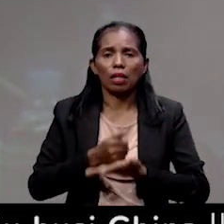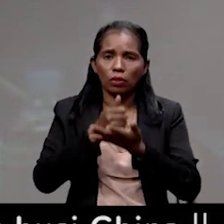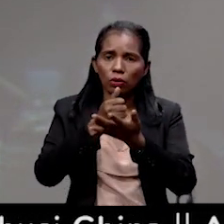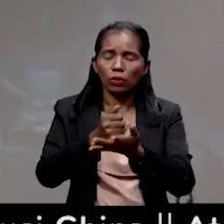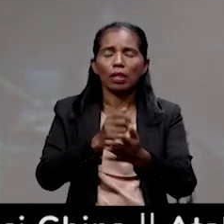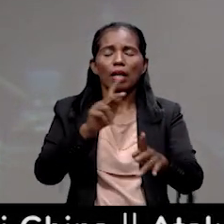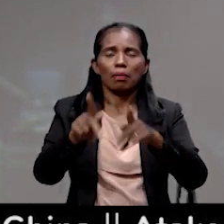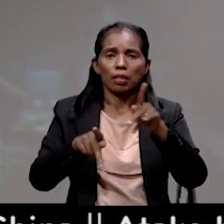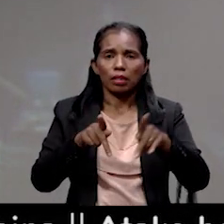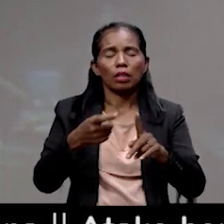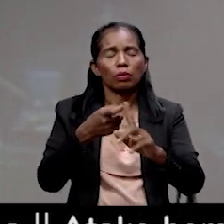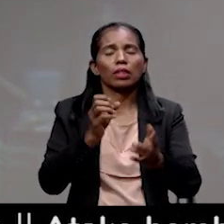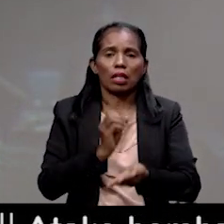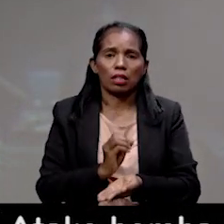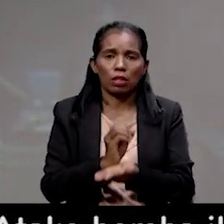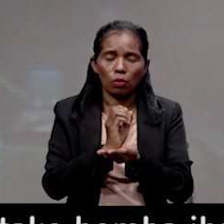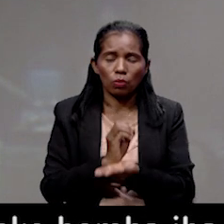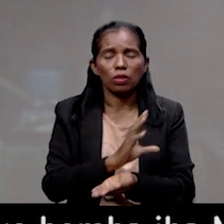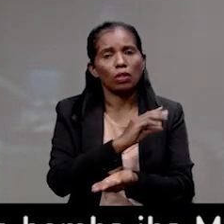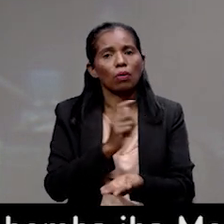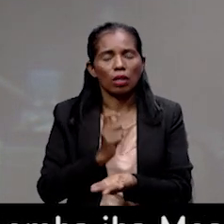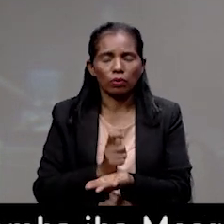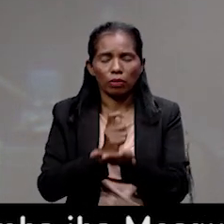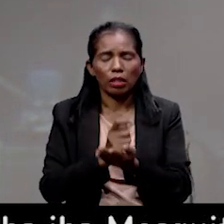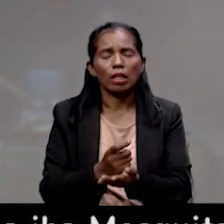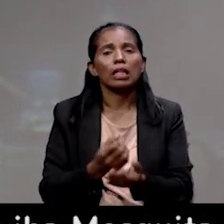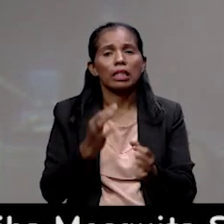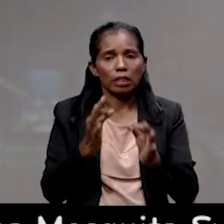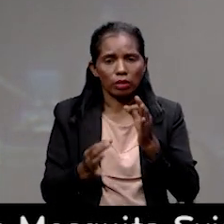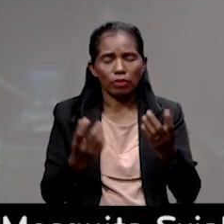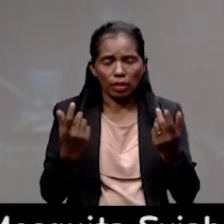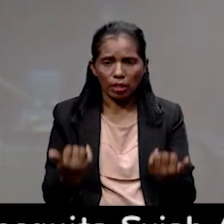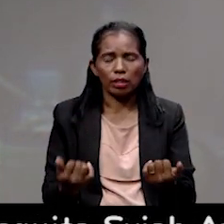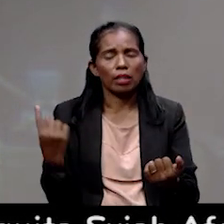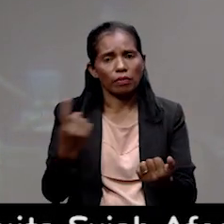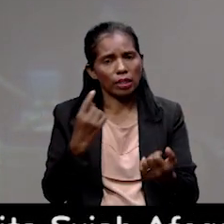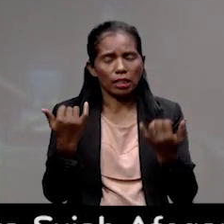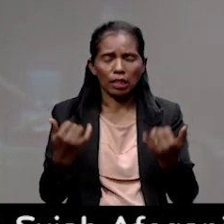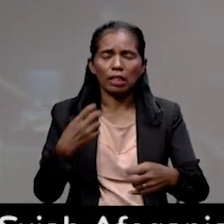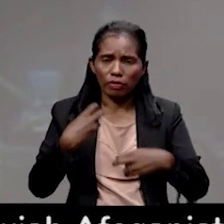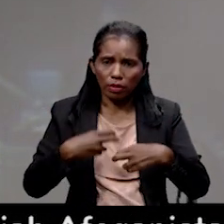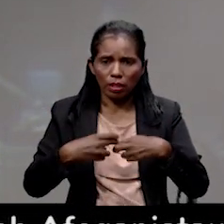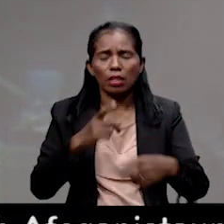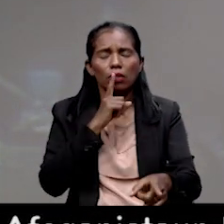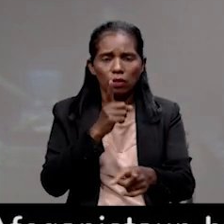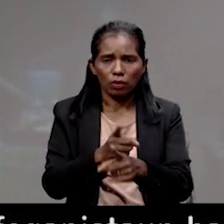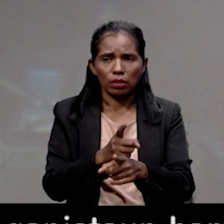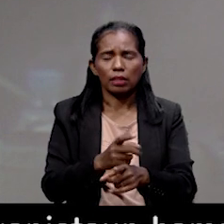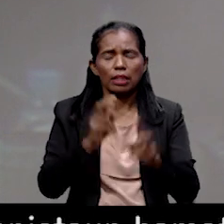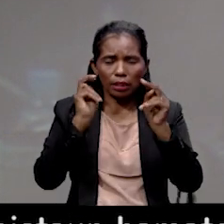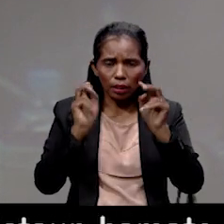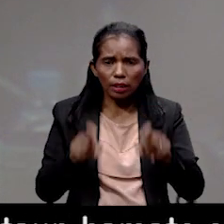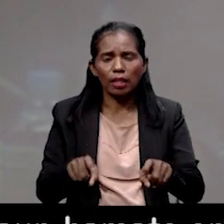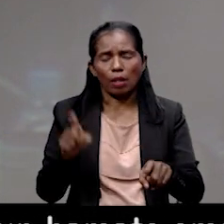ho oikusi. Se kondisau mak na fatin han esane ne susar tep tep. Ten ki iha saida ida ten ki buka mekanismu